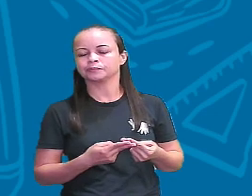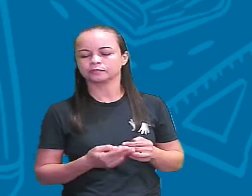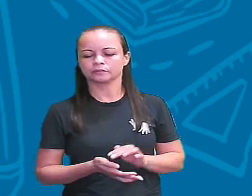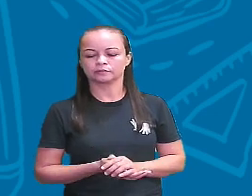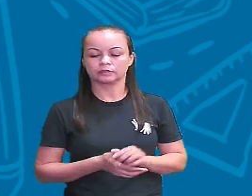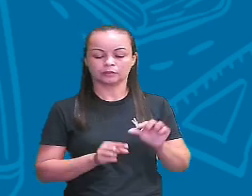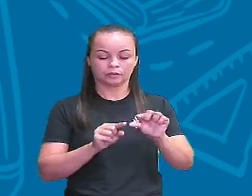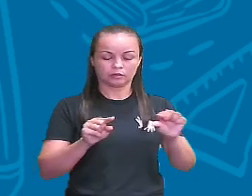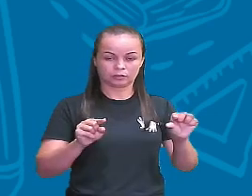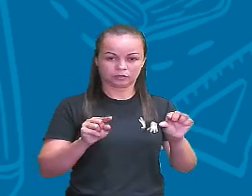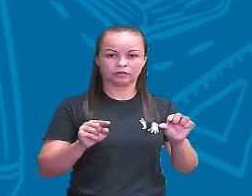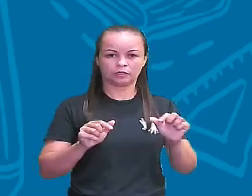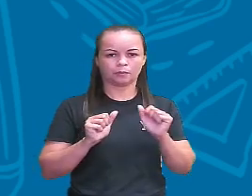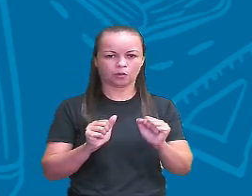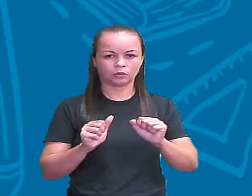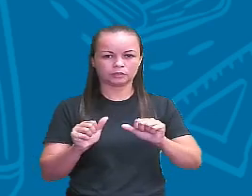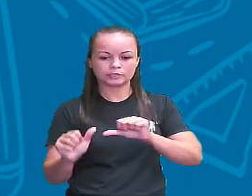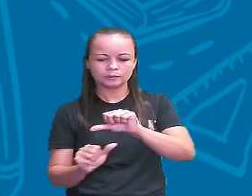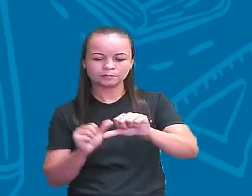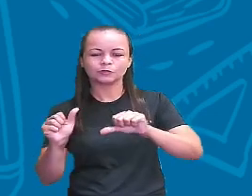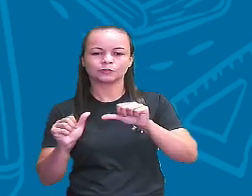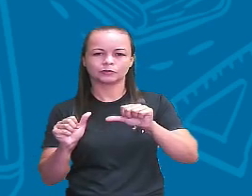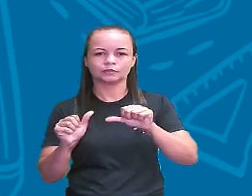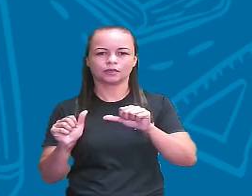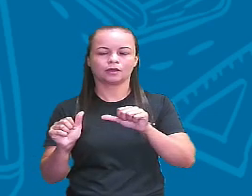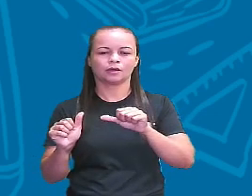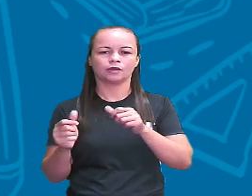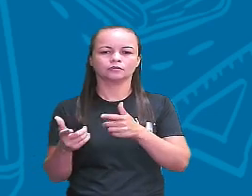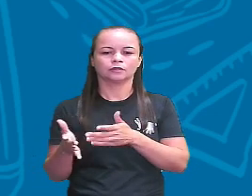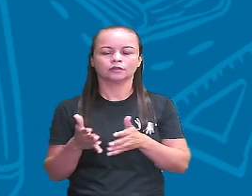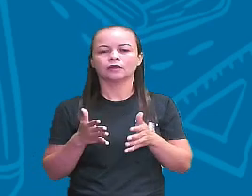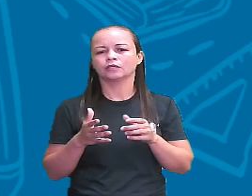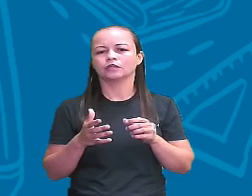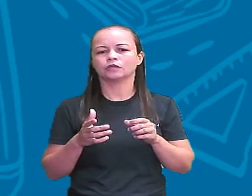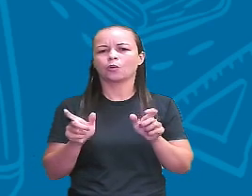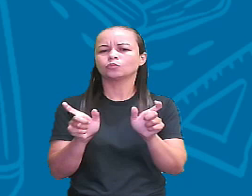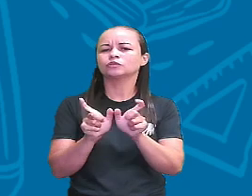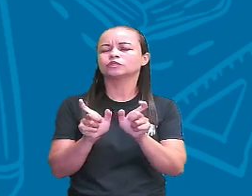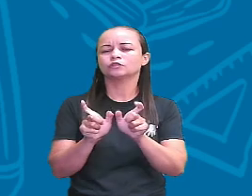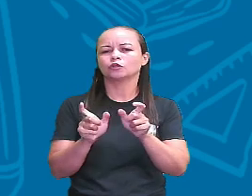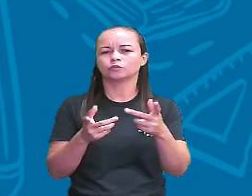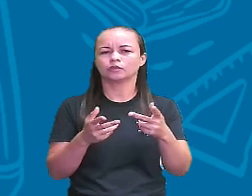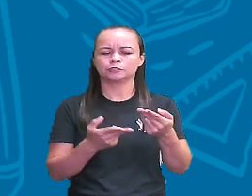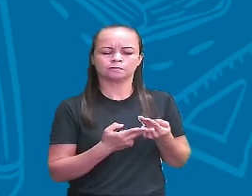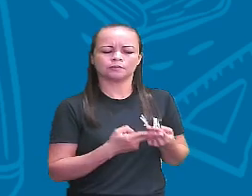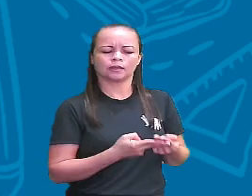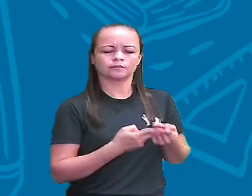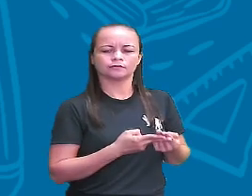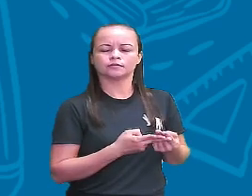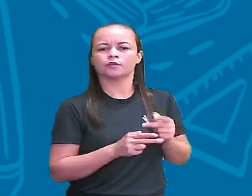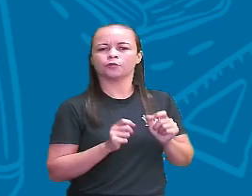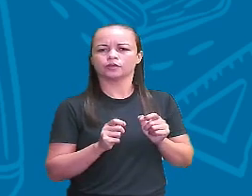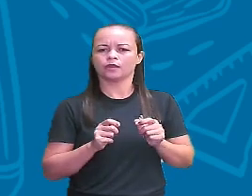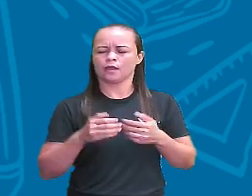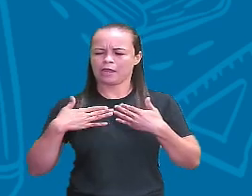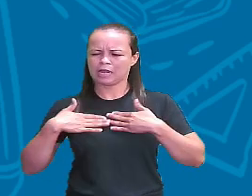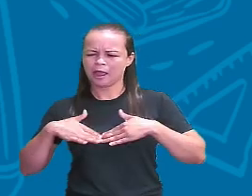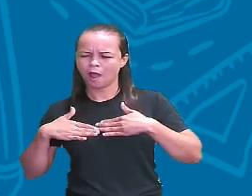ser substituída sem mudar o sentido da fala. Ou seja, qual o sinônimo aí de paciência? É